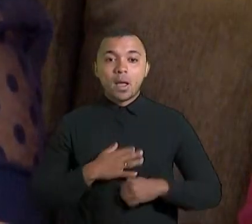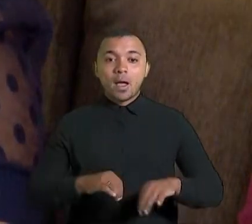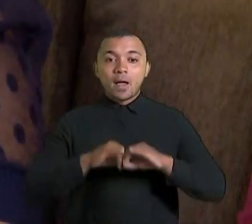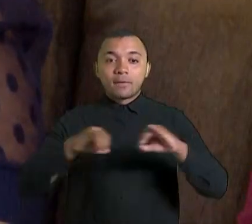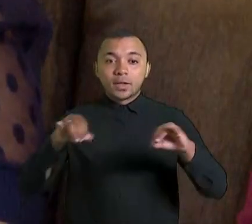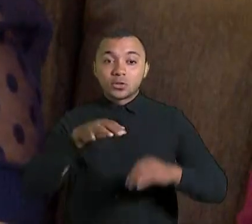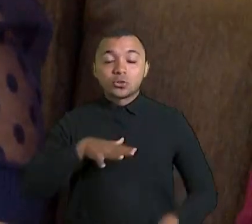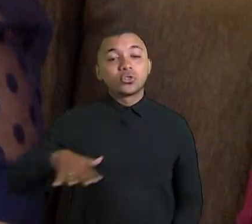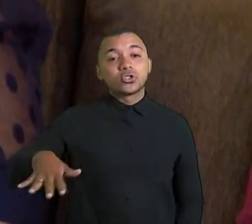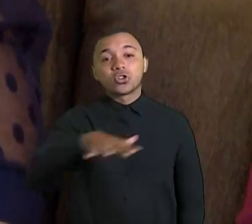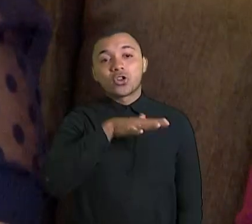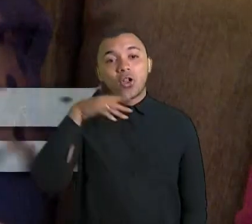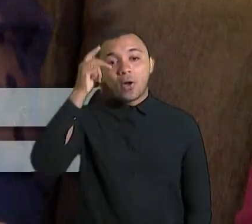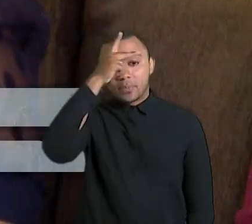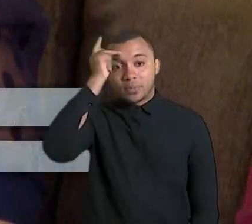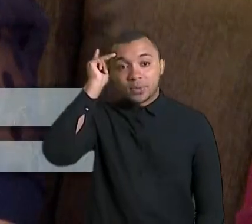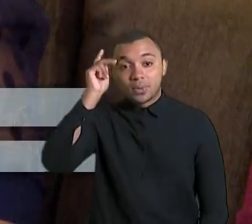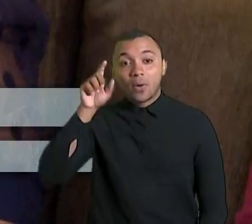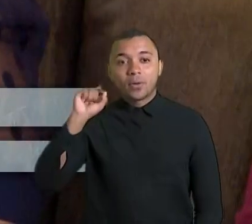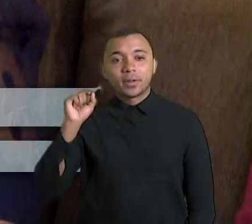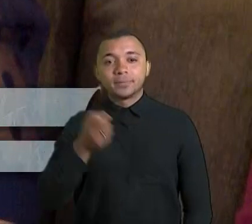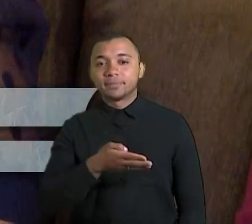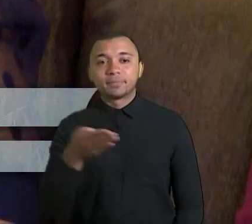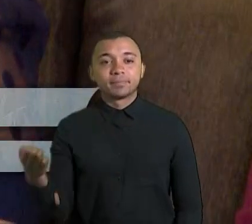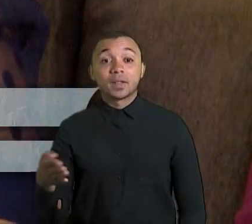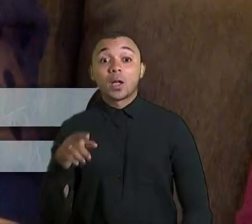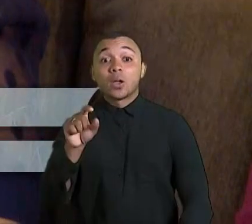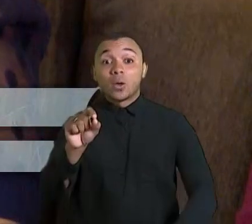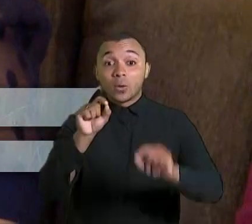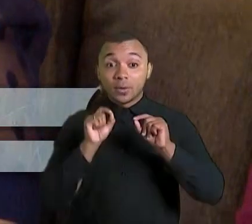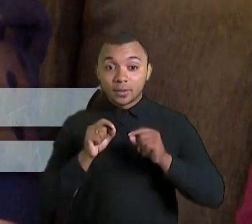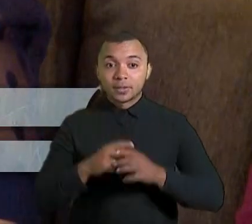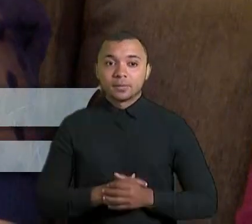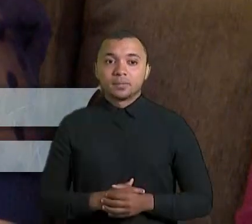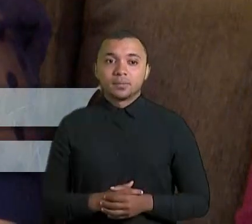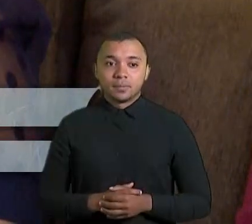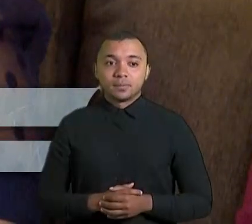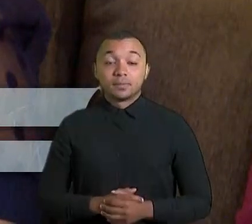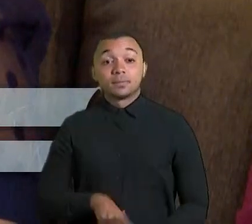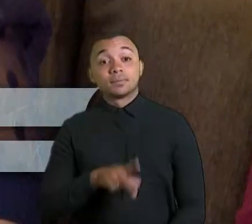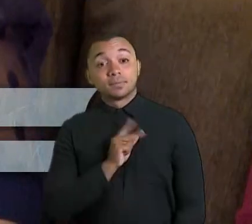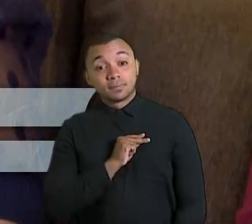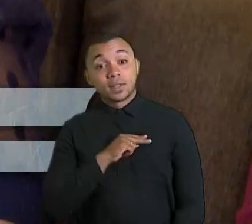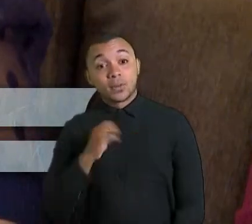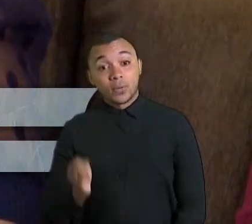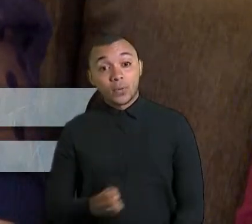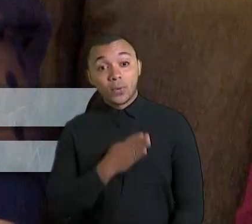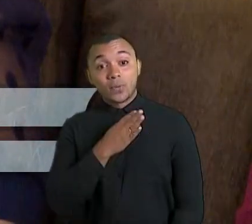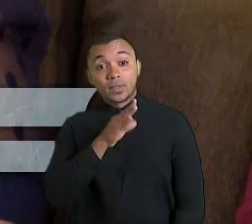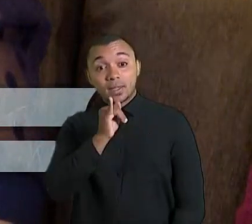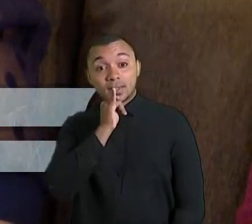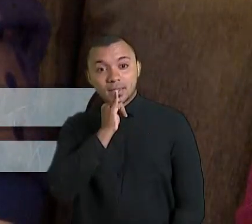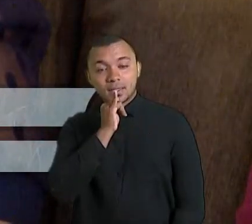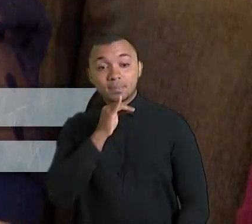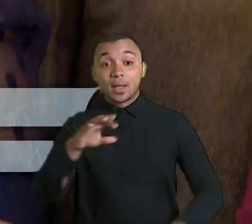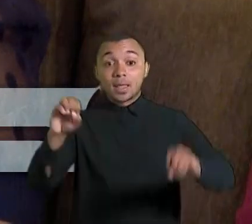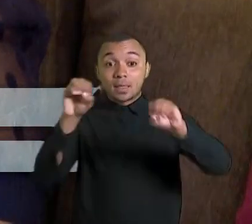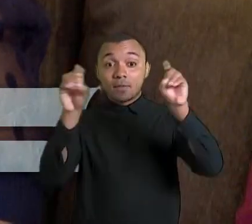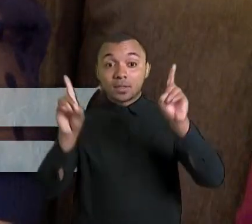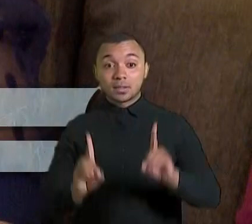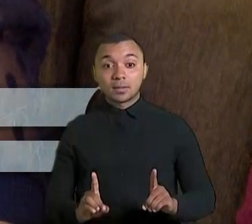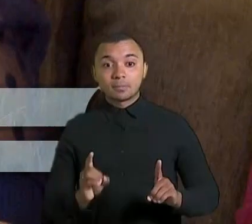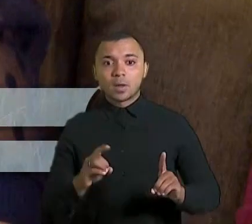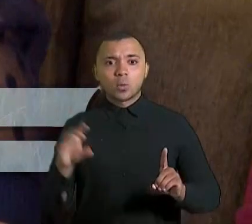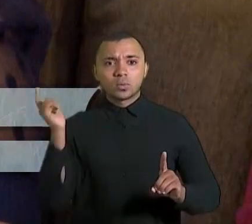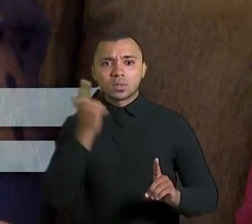nossos telespectadores, pessoas que nos assistem, que é inovador ver a pessoa com deficiência ganhando